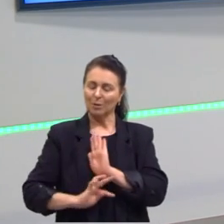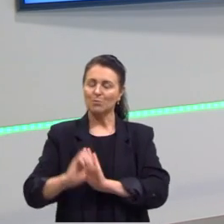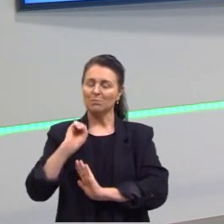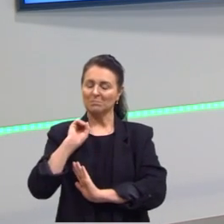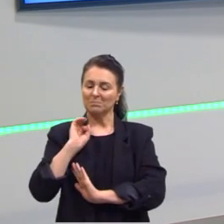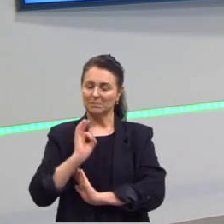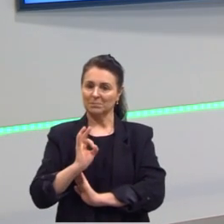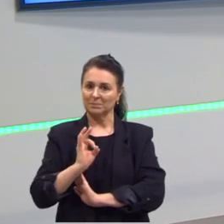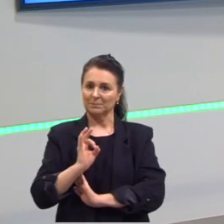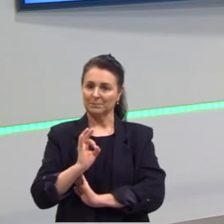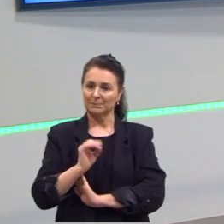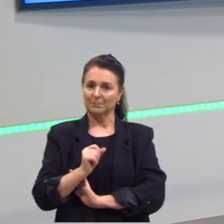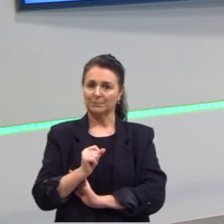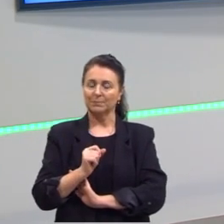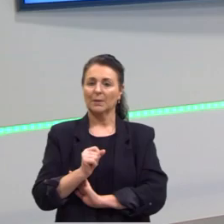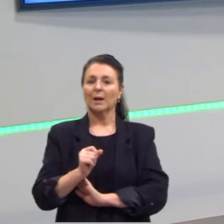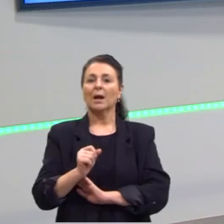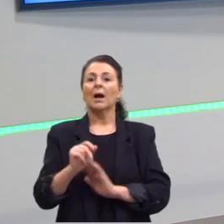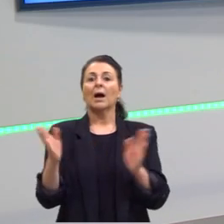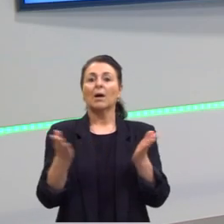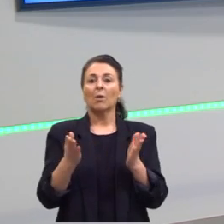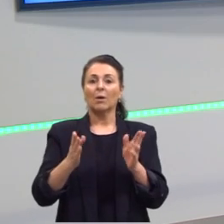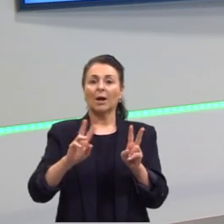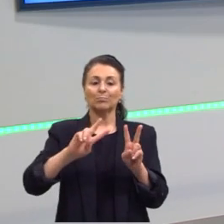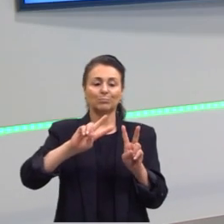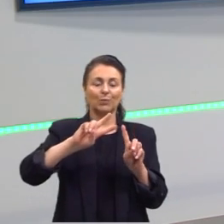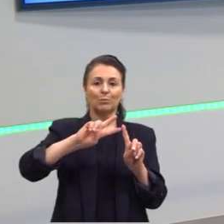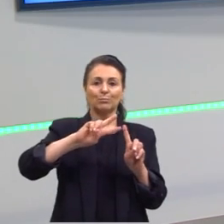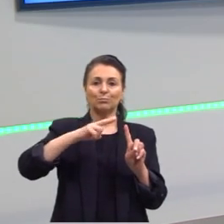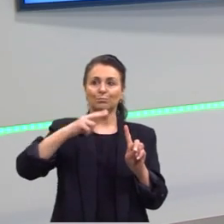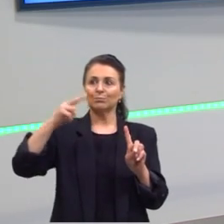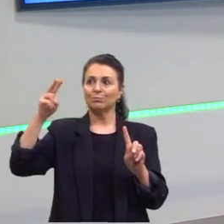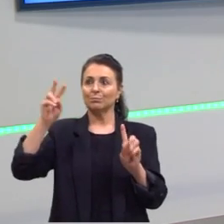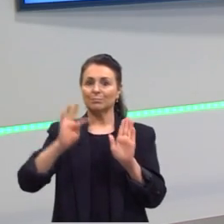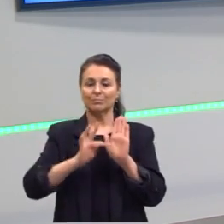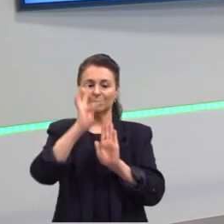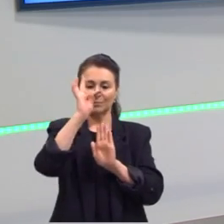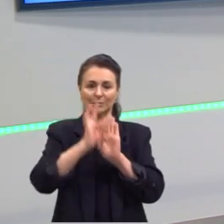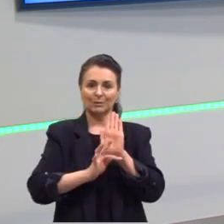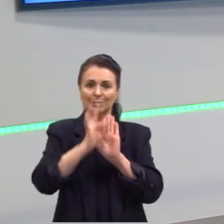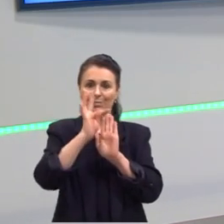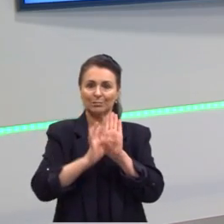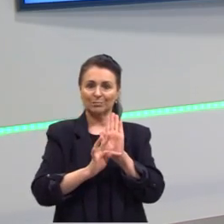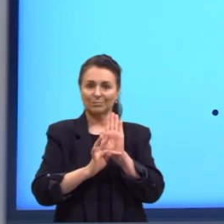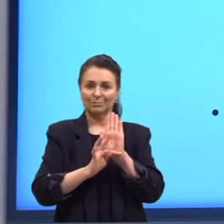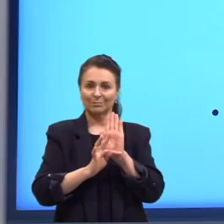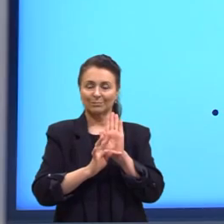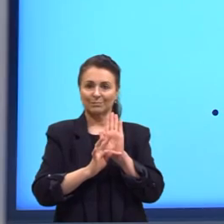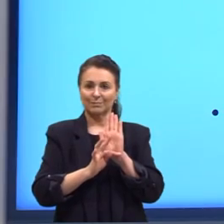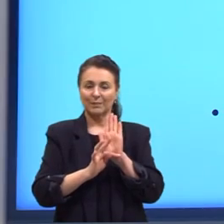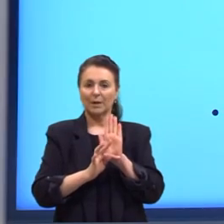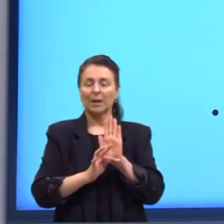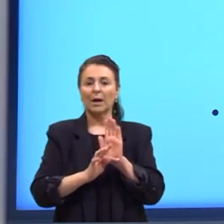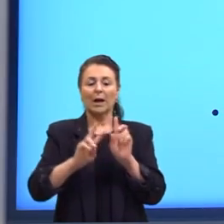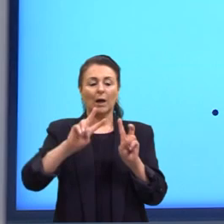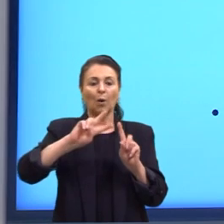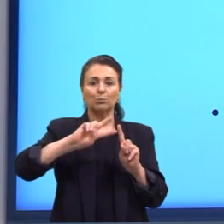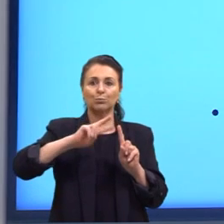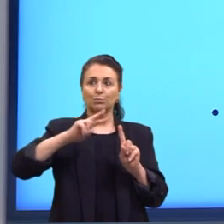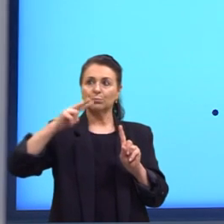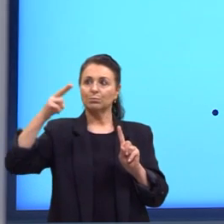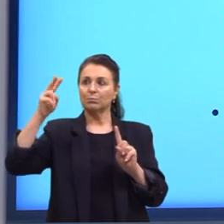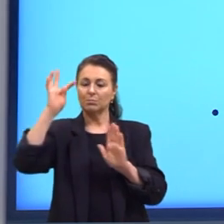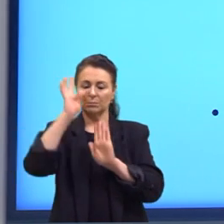OK progressão textual tá gente vai começar a falar um pouquinho sobre isso a progressão